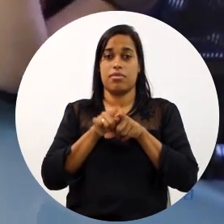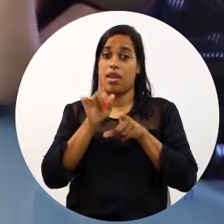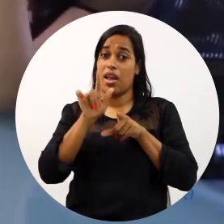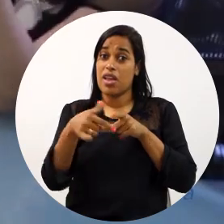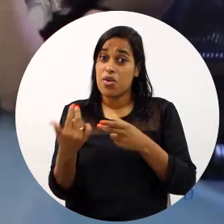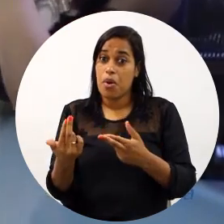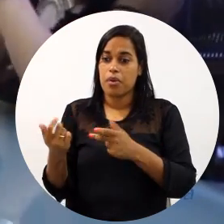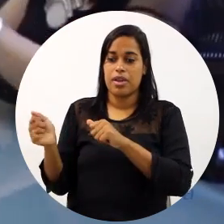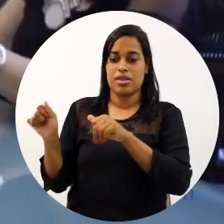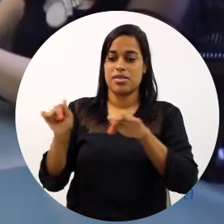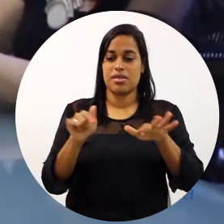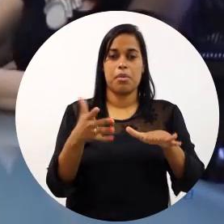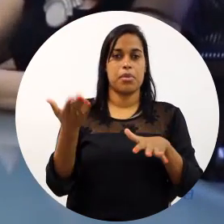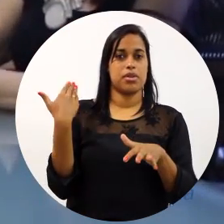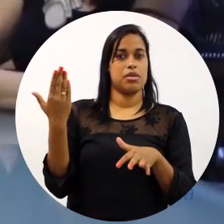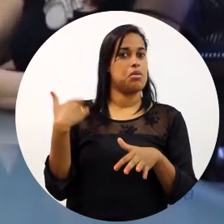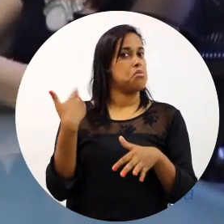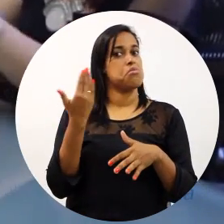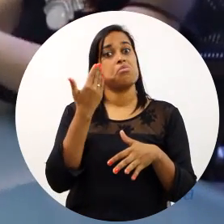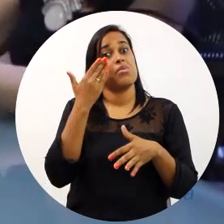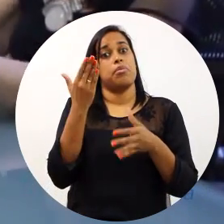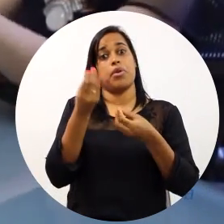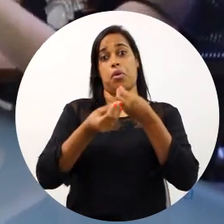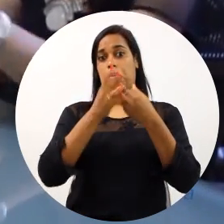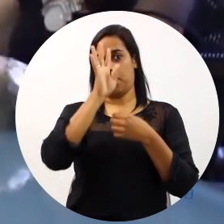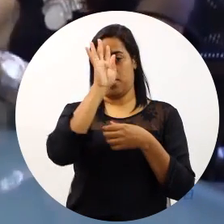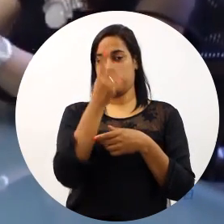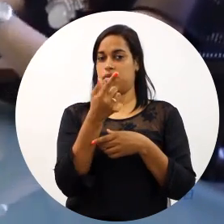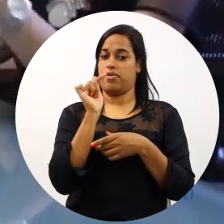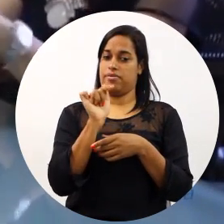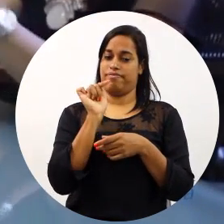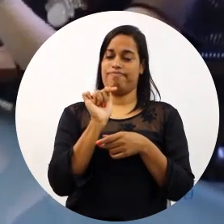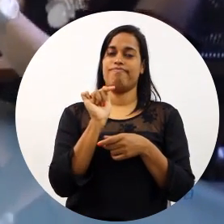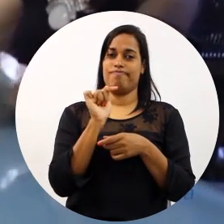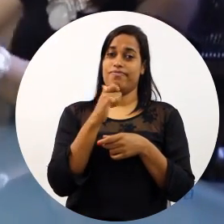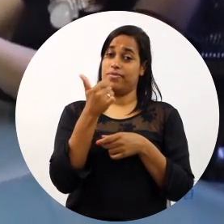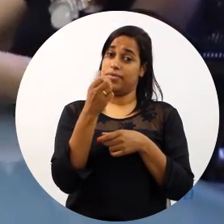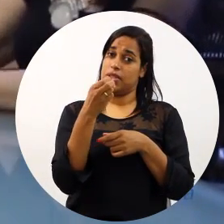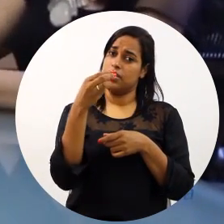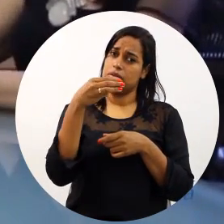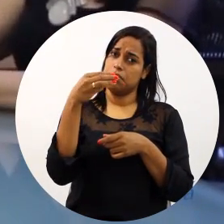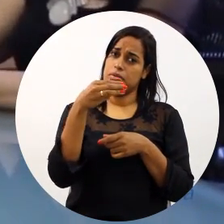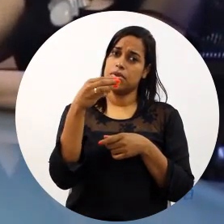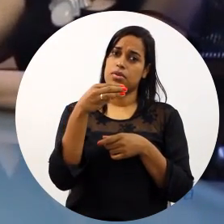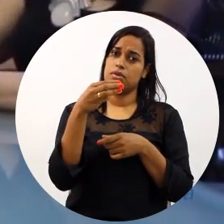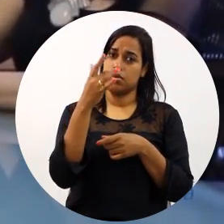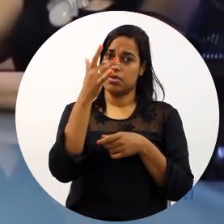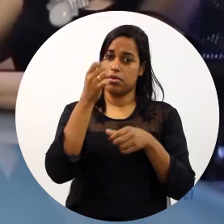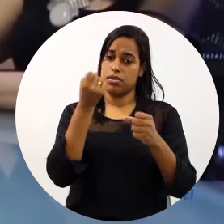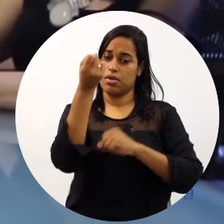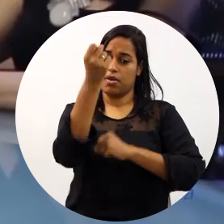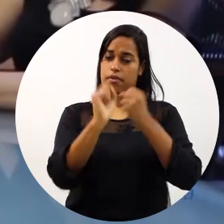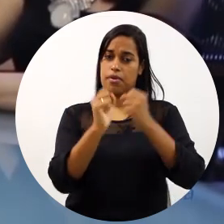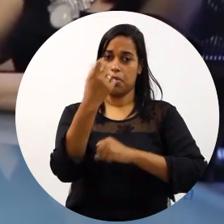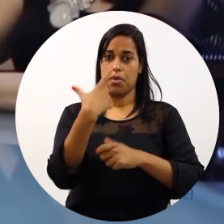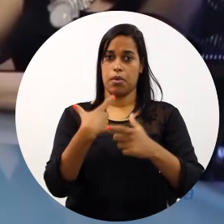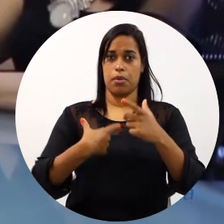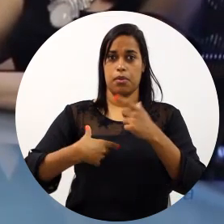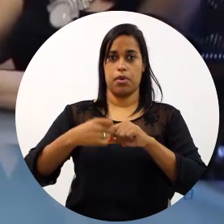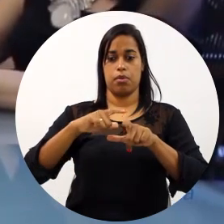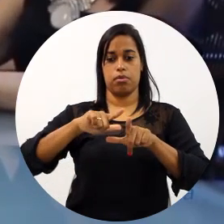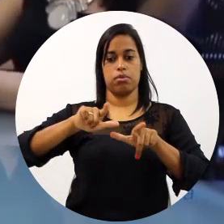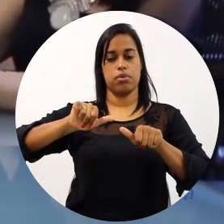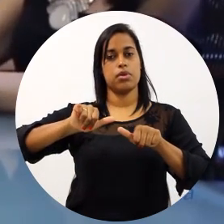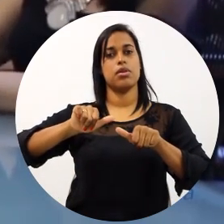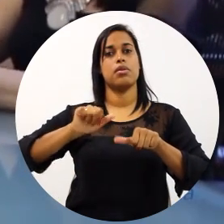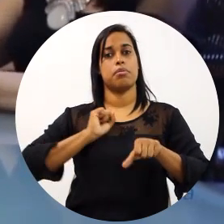ocorreu na semana anterior, e eles não estavam preparados, e aí naquele momento, em 15 minutos, a fábrica toda evacuada